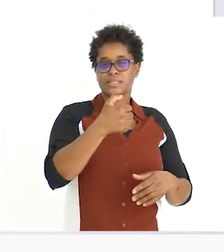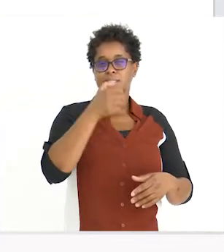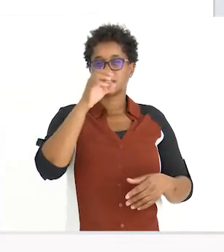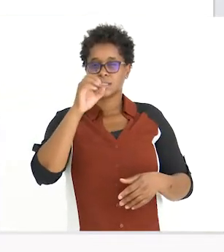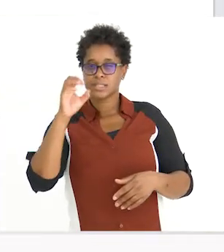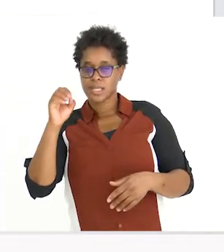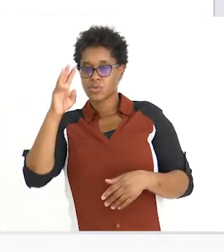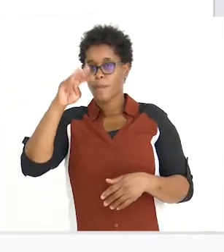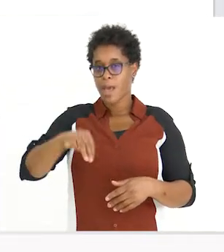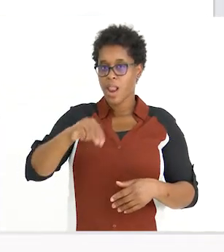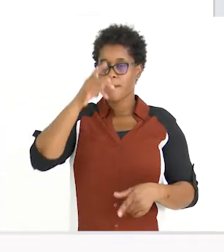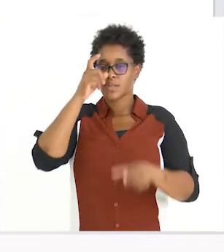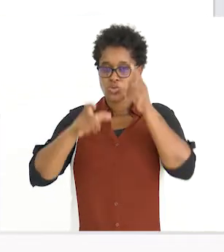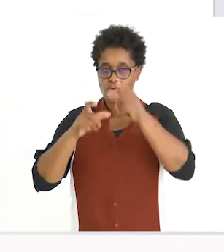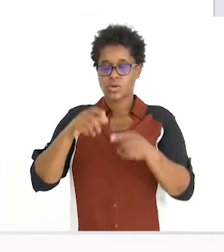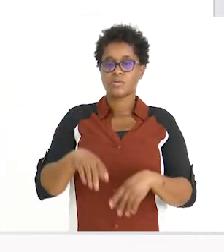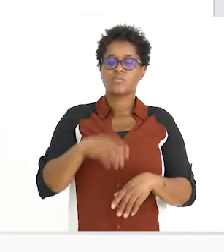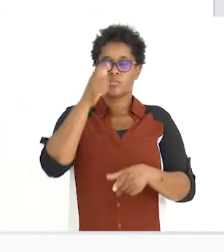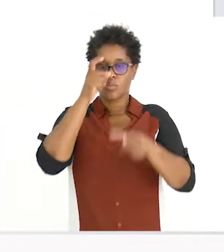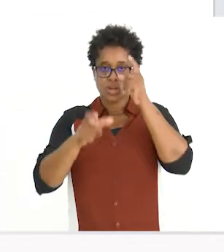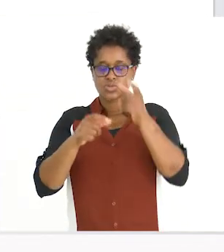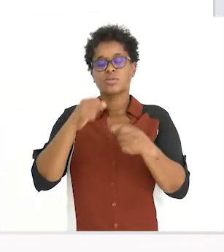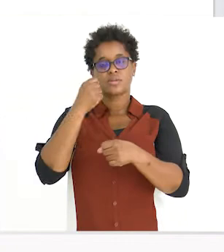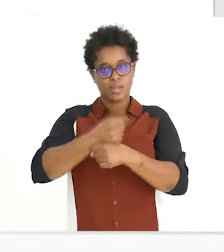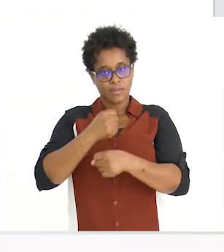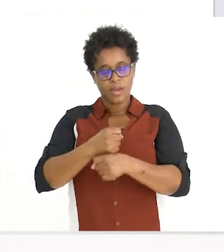500.000 pessoas. População empregada,